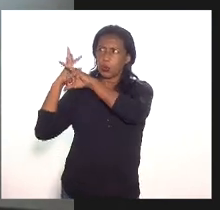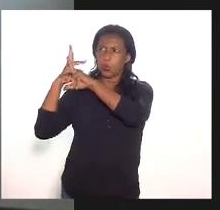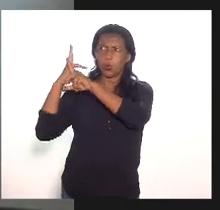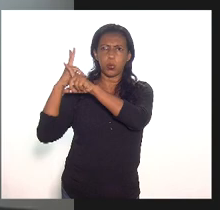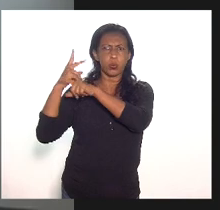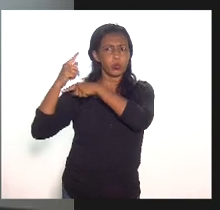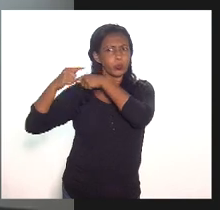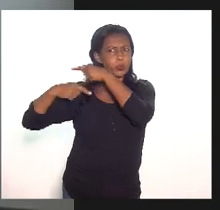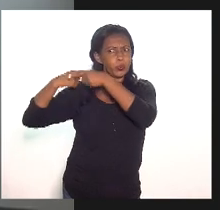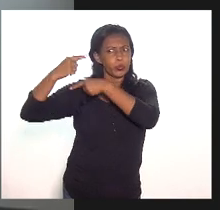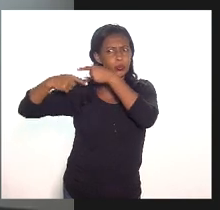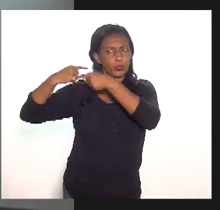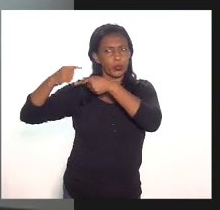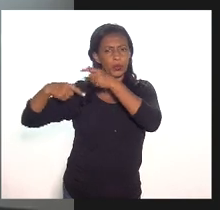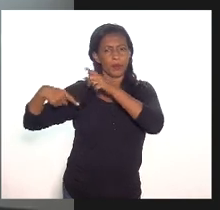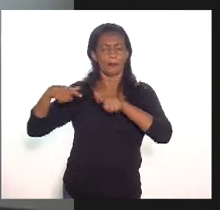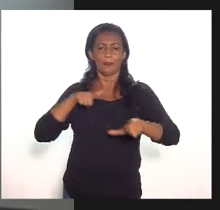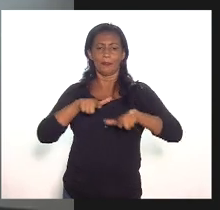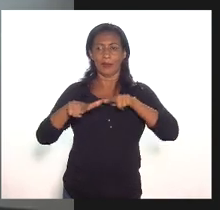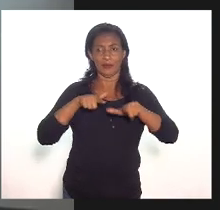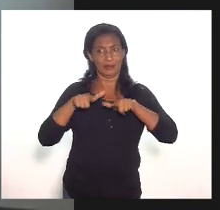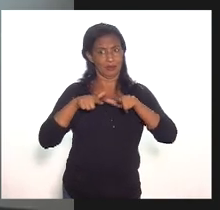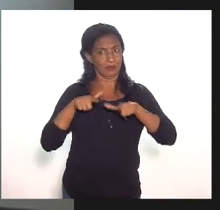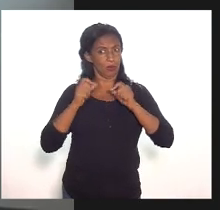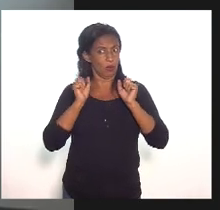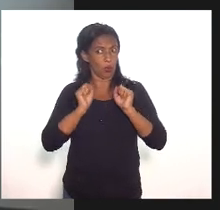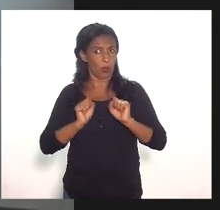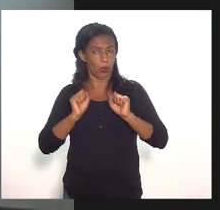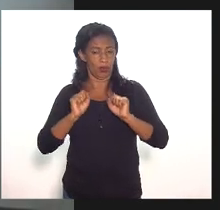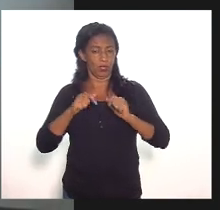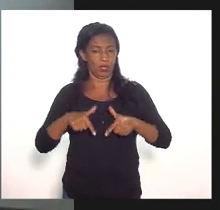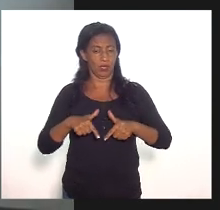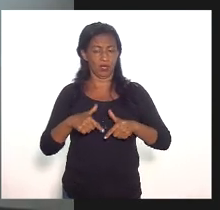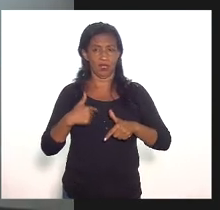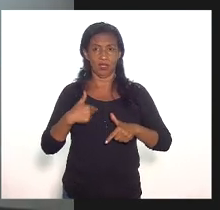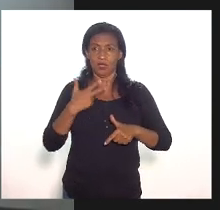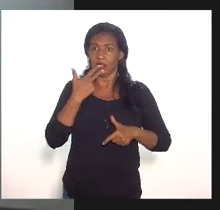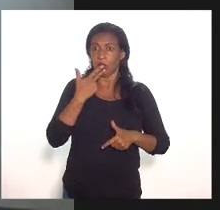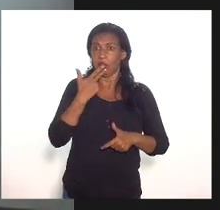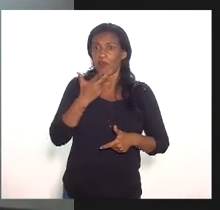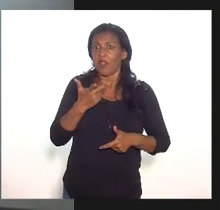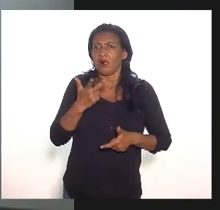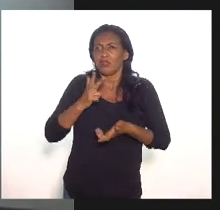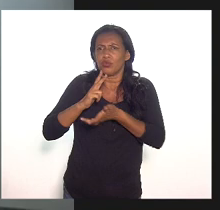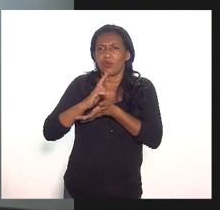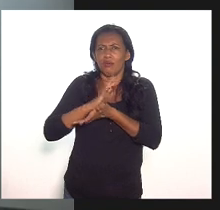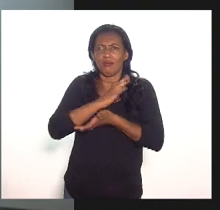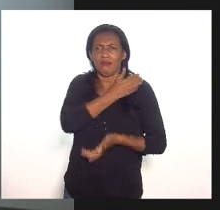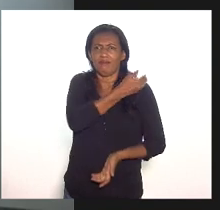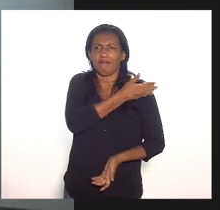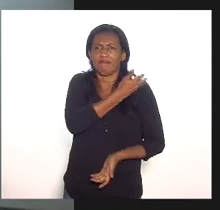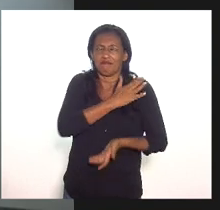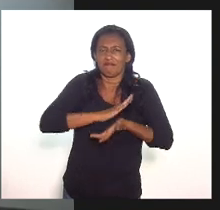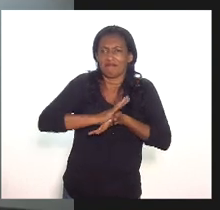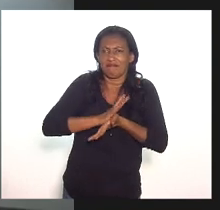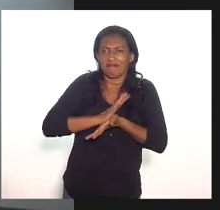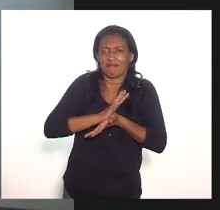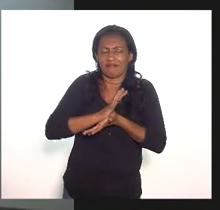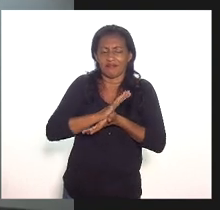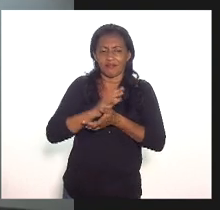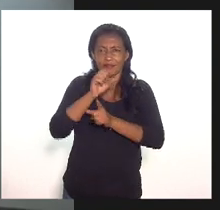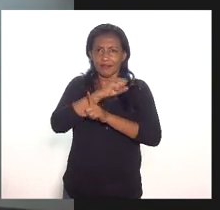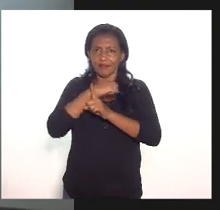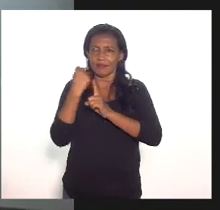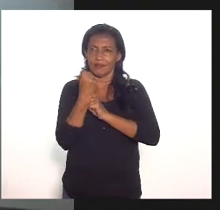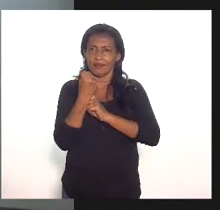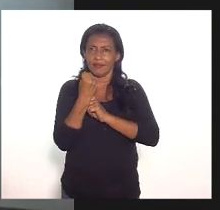para ocupar os espaços de poder, estamos aqui falando de um racismo que estruturou a nossa sociedade e